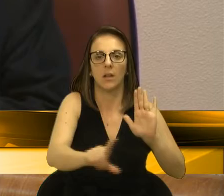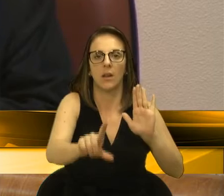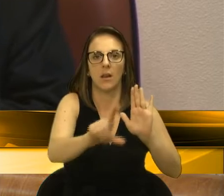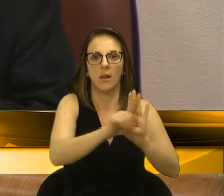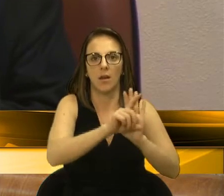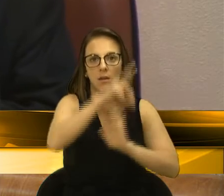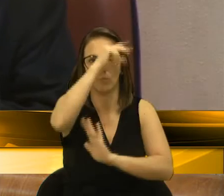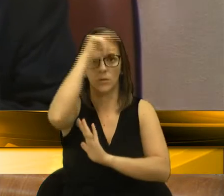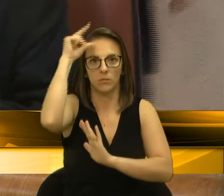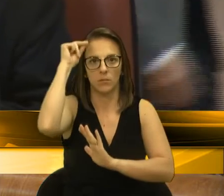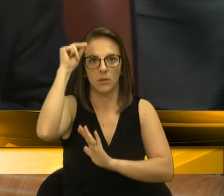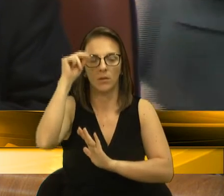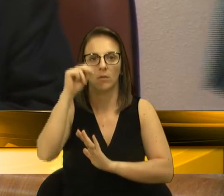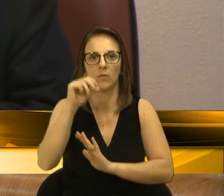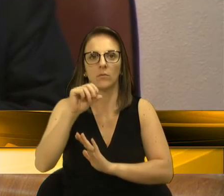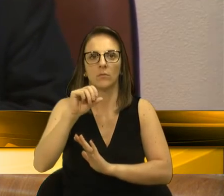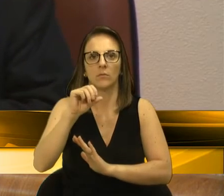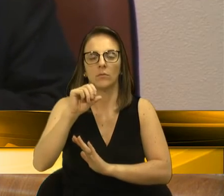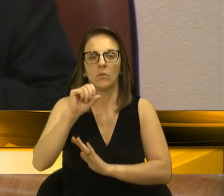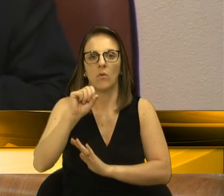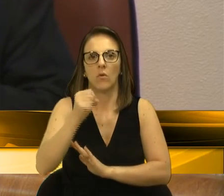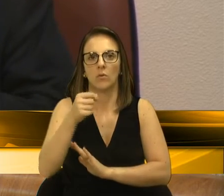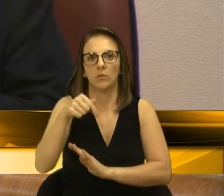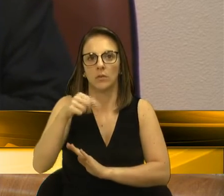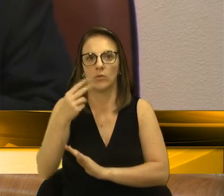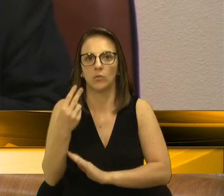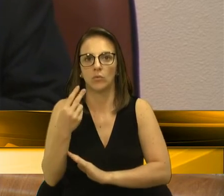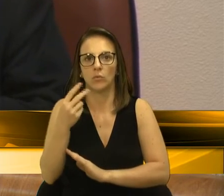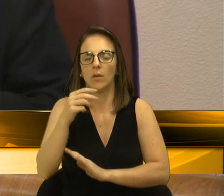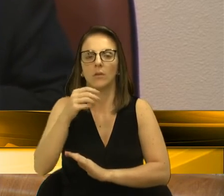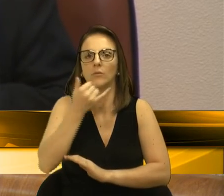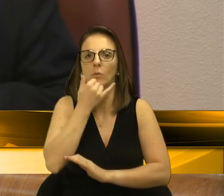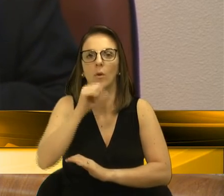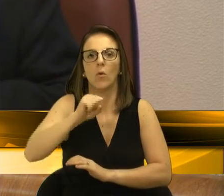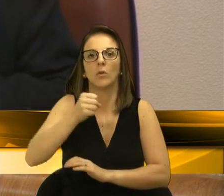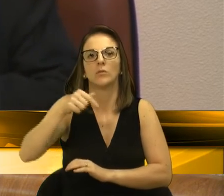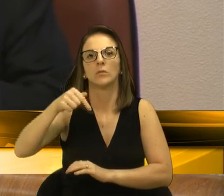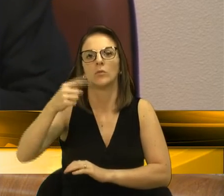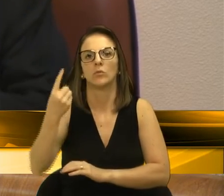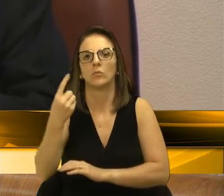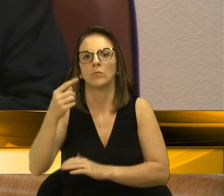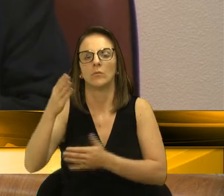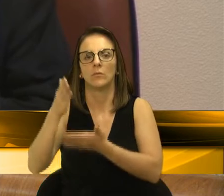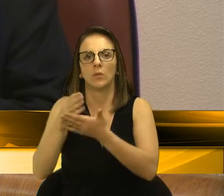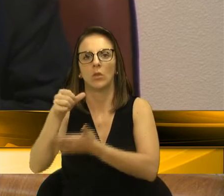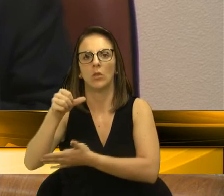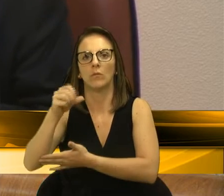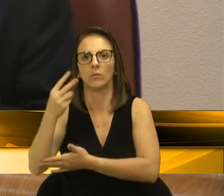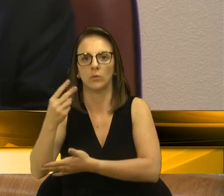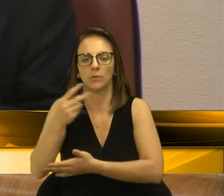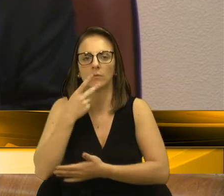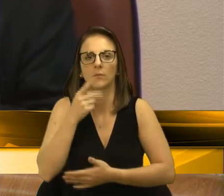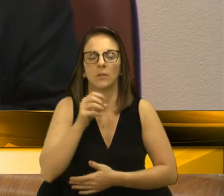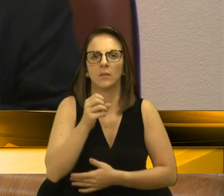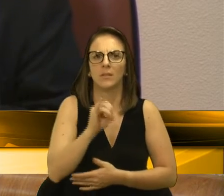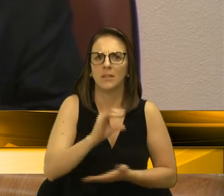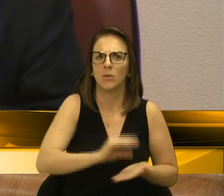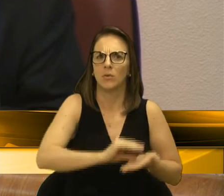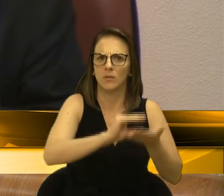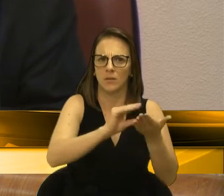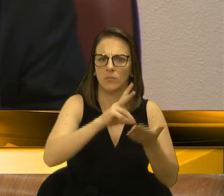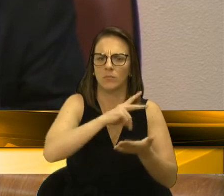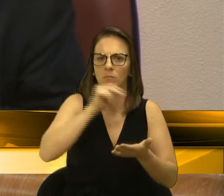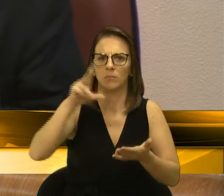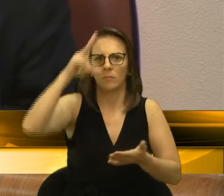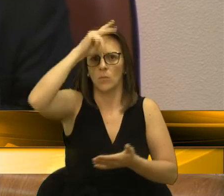3871, de 92, fecha parênteses. Ora, se o Conselho Municipal de Saúde sequer autorizou a gestão compartilhada do